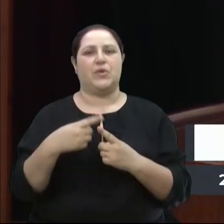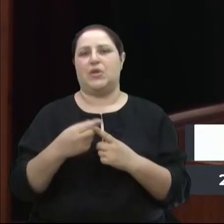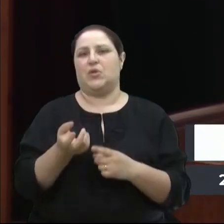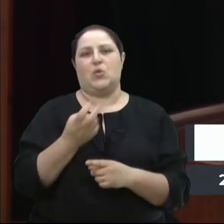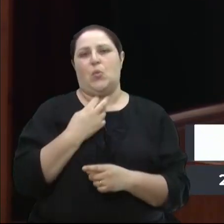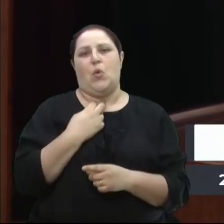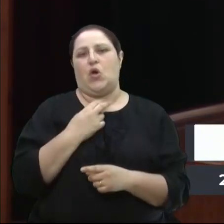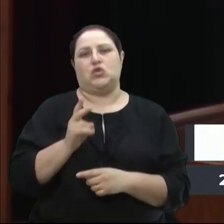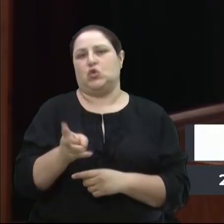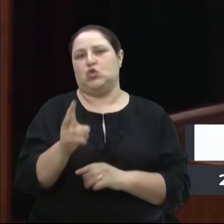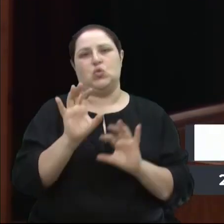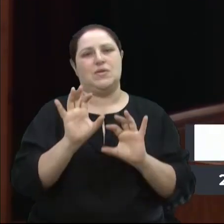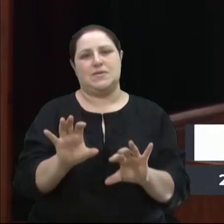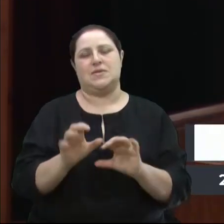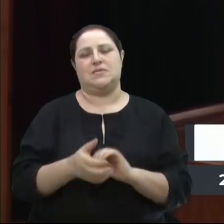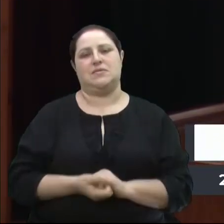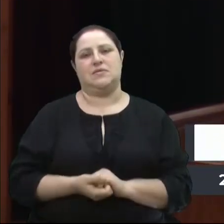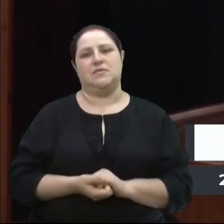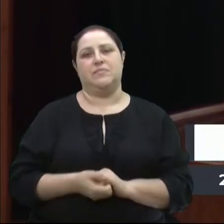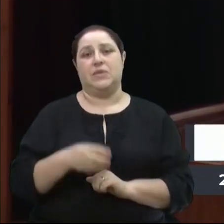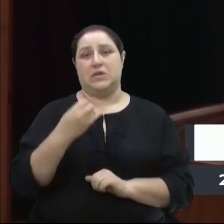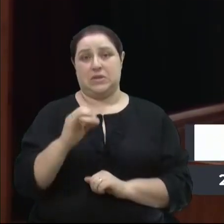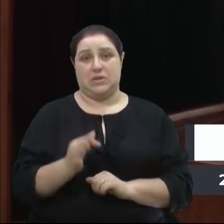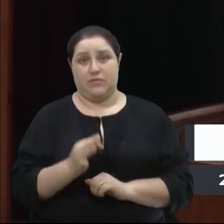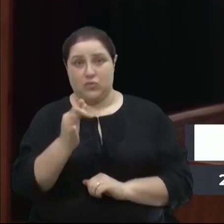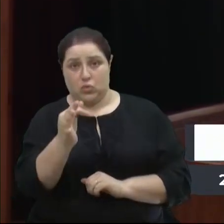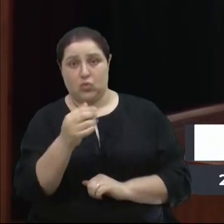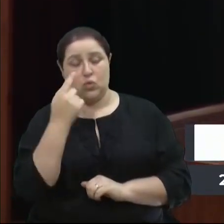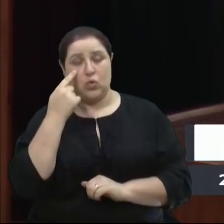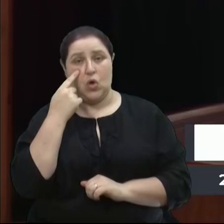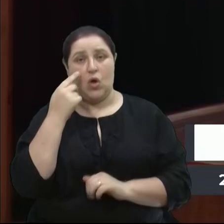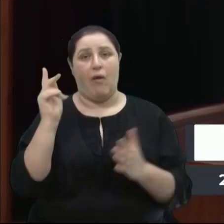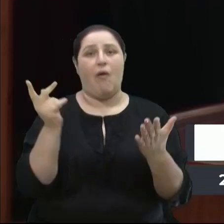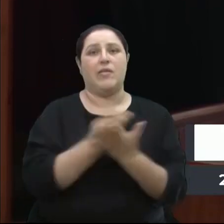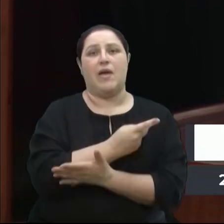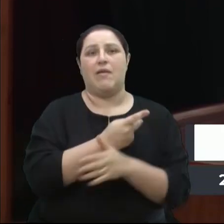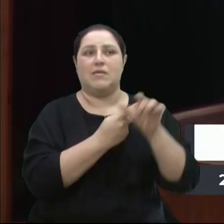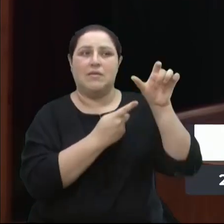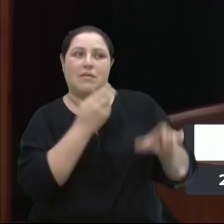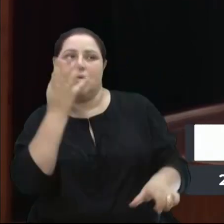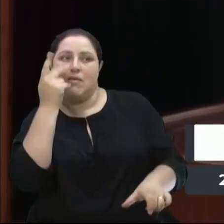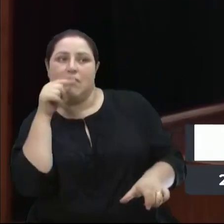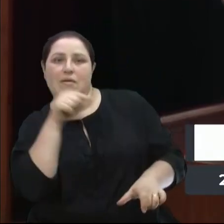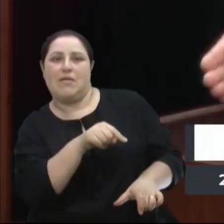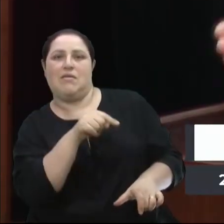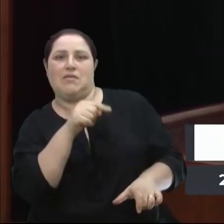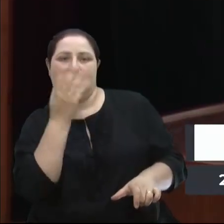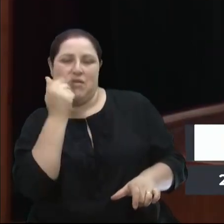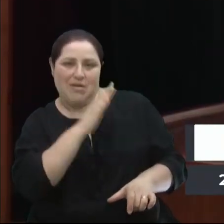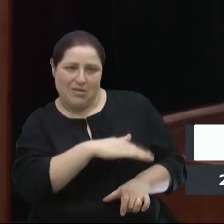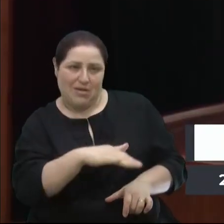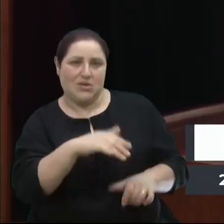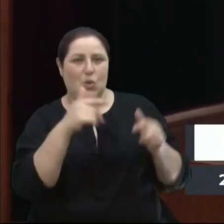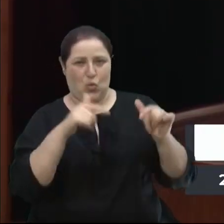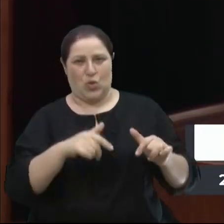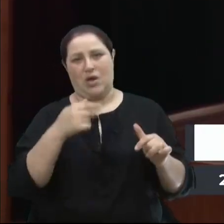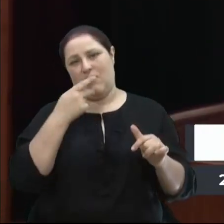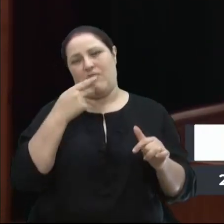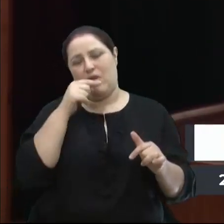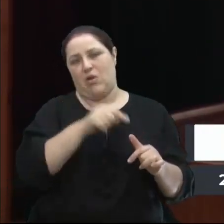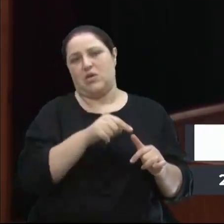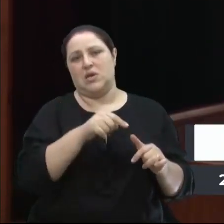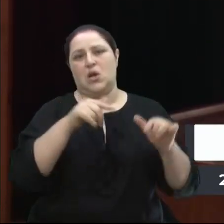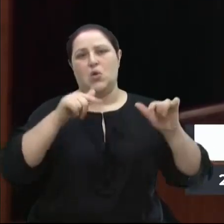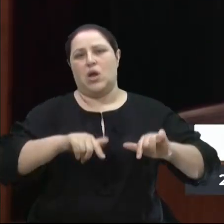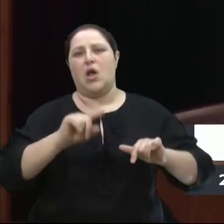isso continue. Se, daqui a pouco, uma dessas crianças, tá? Nesse referido local que eu estou falando, que